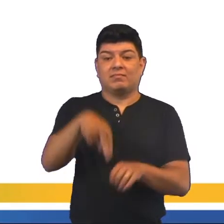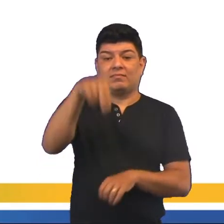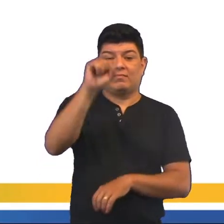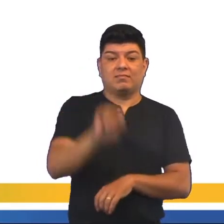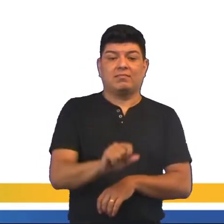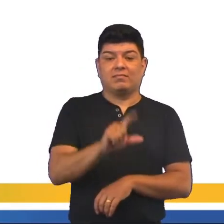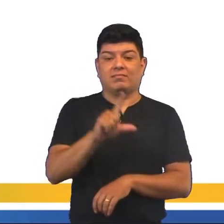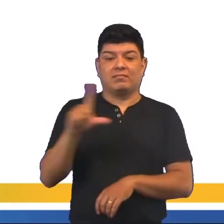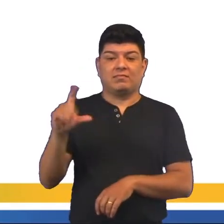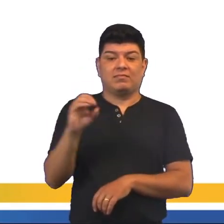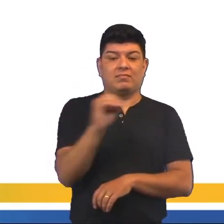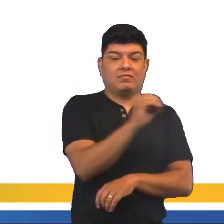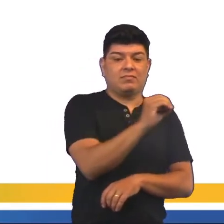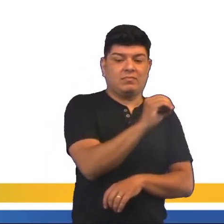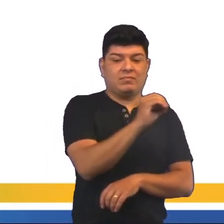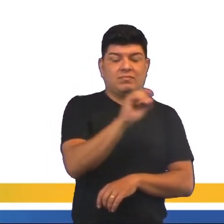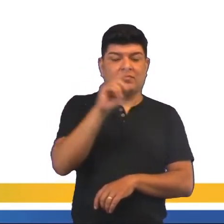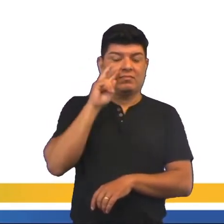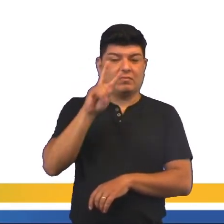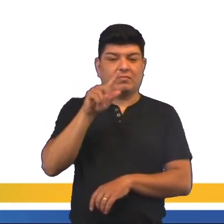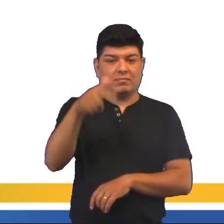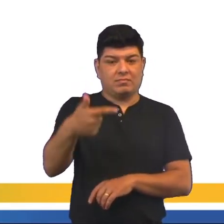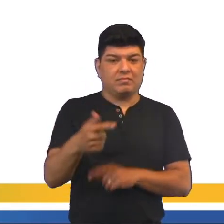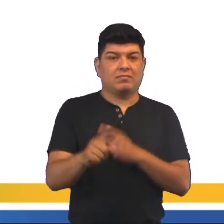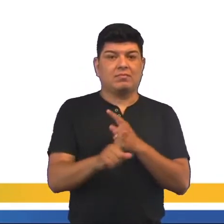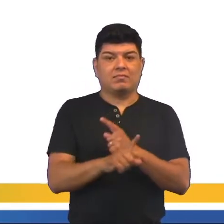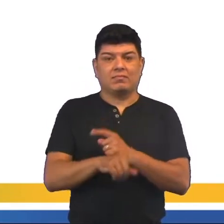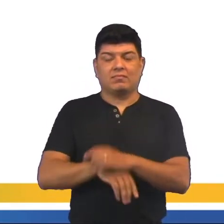norte, sul, leste, oeste, como nós vimos na aula anterior.